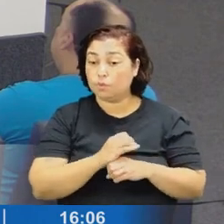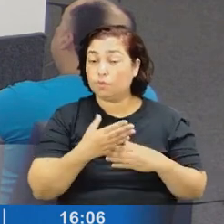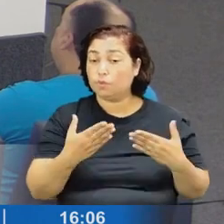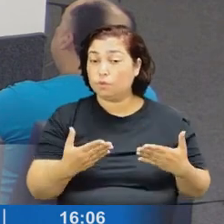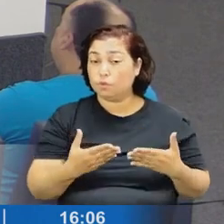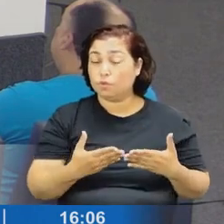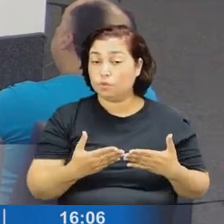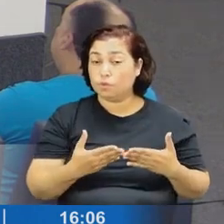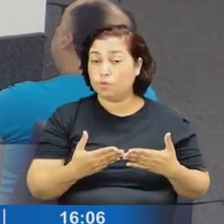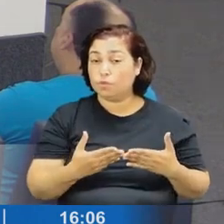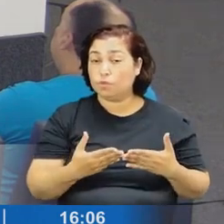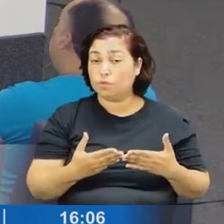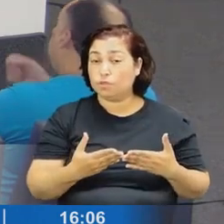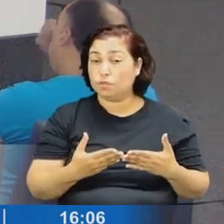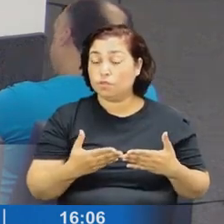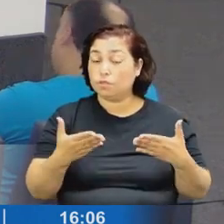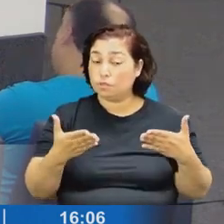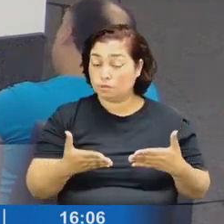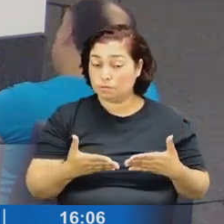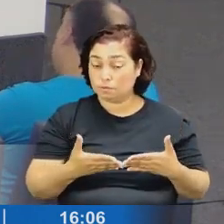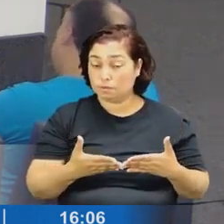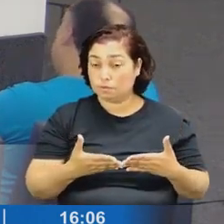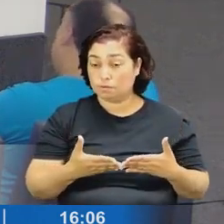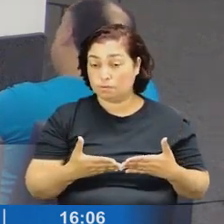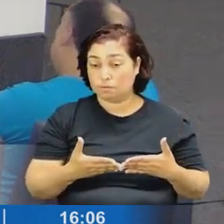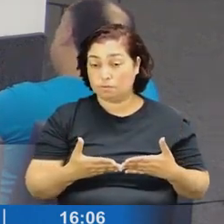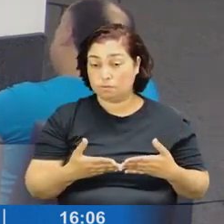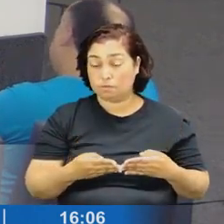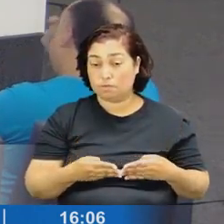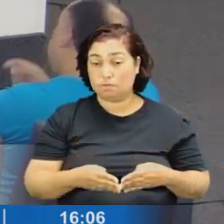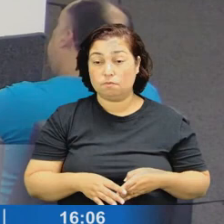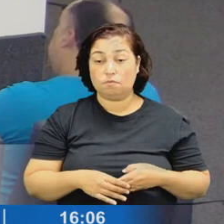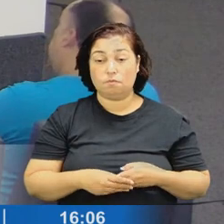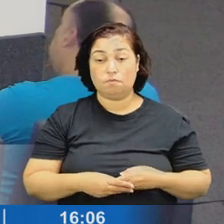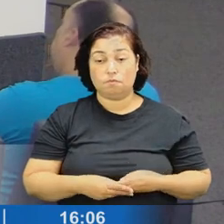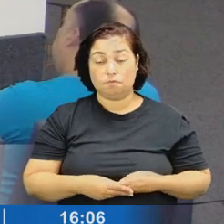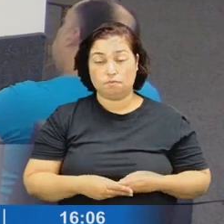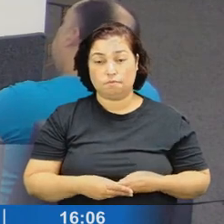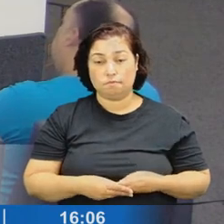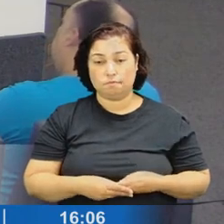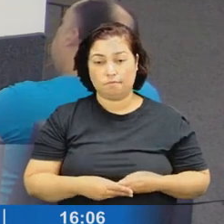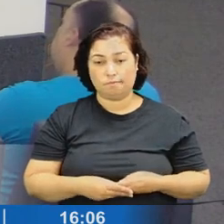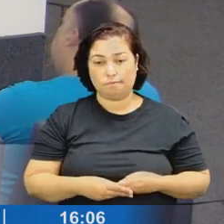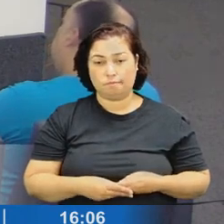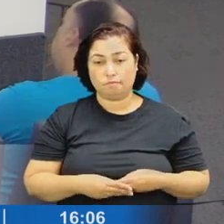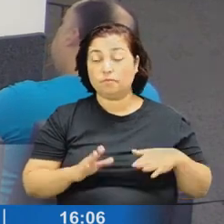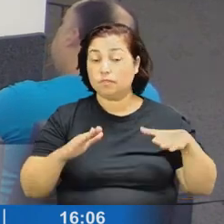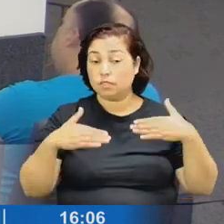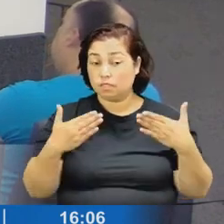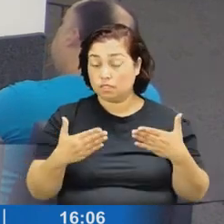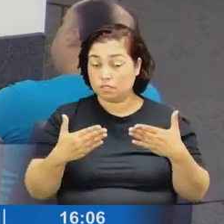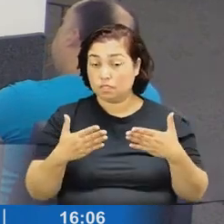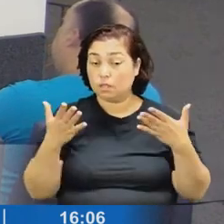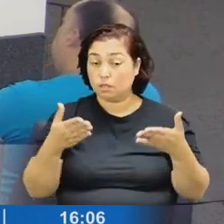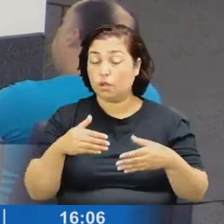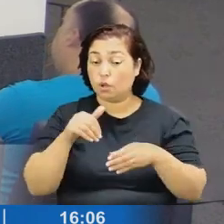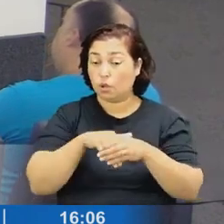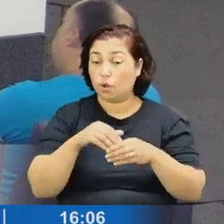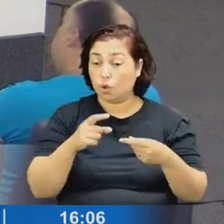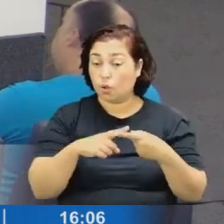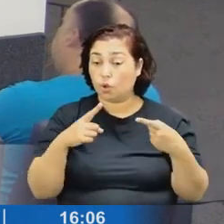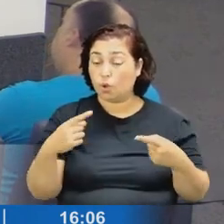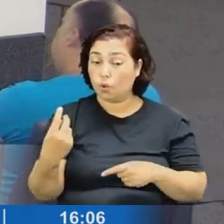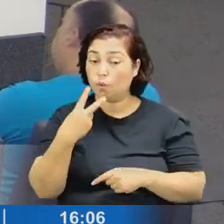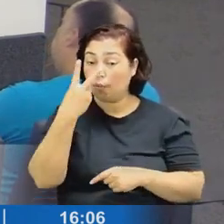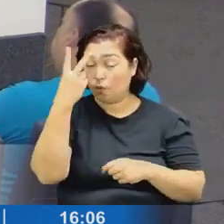generalistas você tem que se posicionar faz parte tudo isso que faz parte da Constituição então a período eleitoral é para gerar